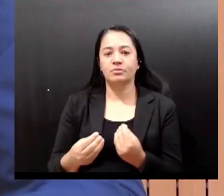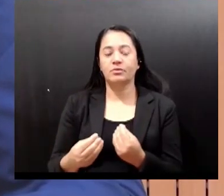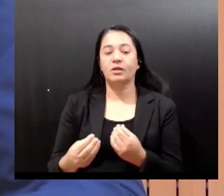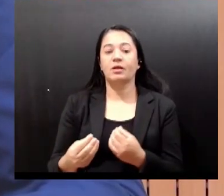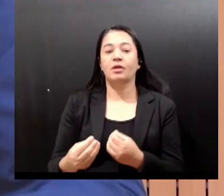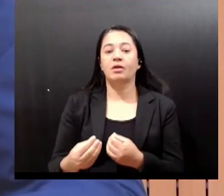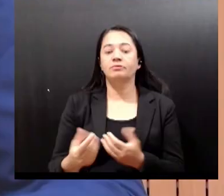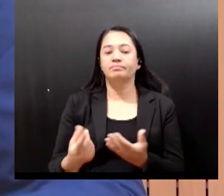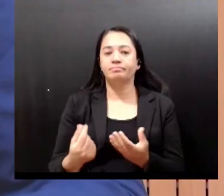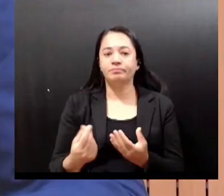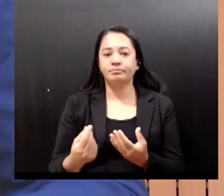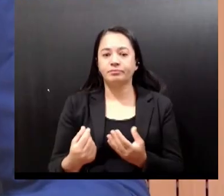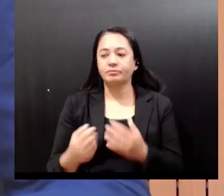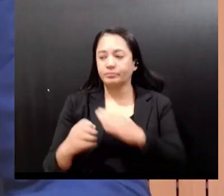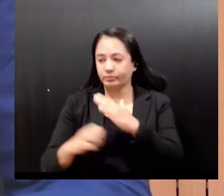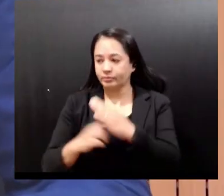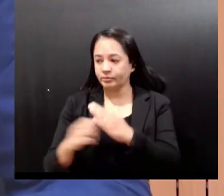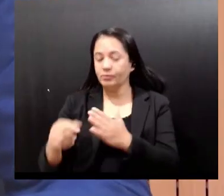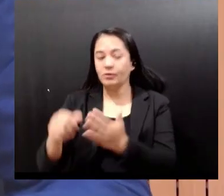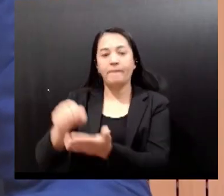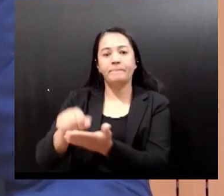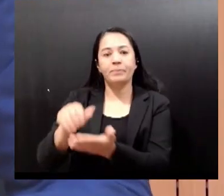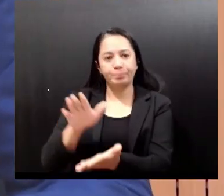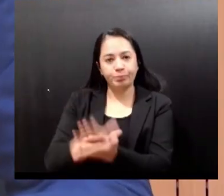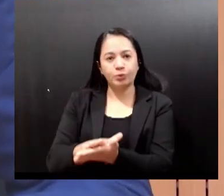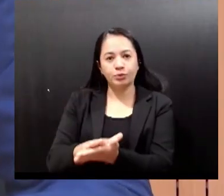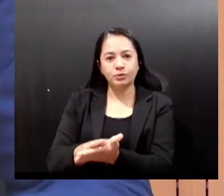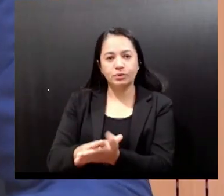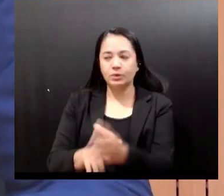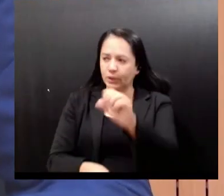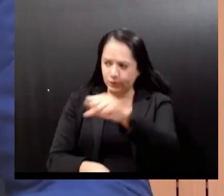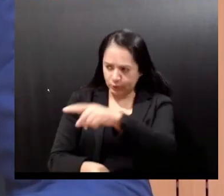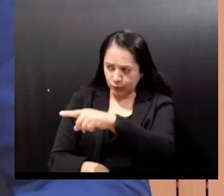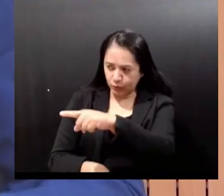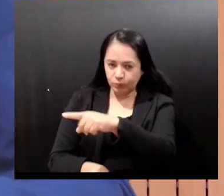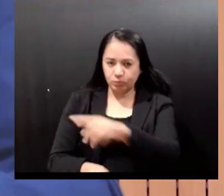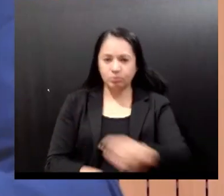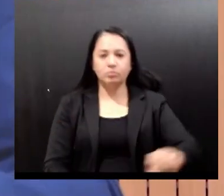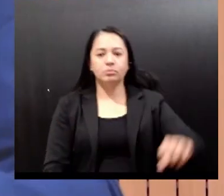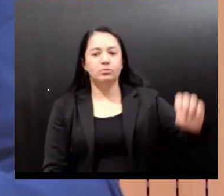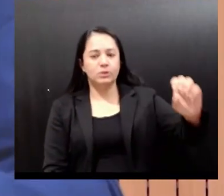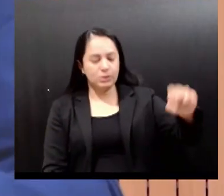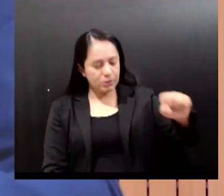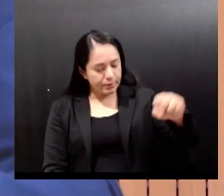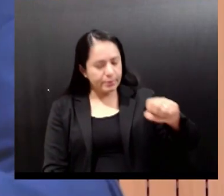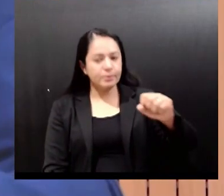essa empresa seja multada. É isso, vereador? É isso aí, vereador Carlinhos.